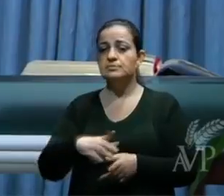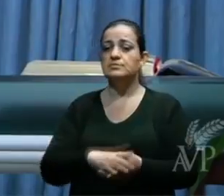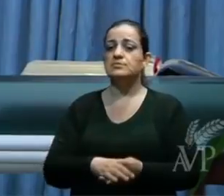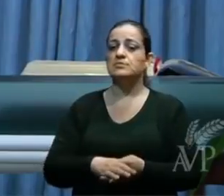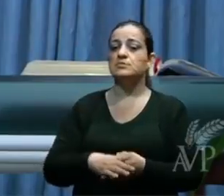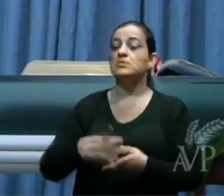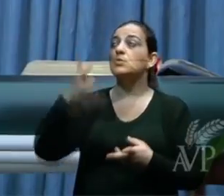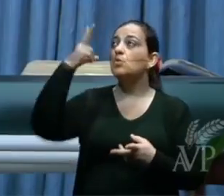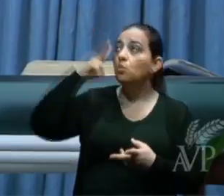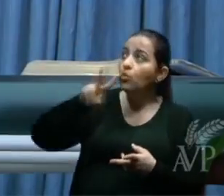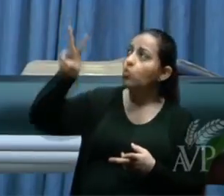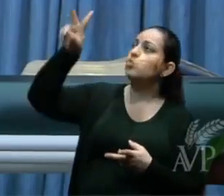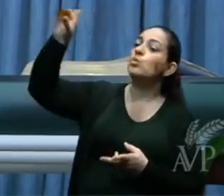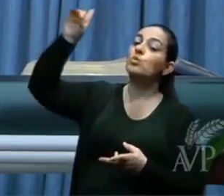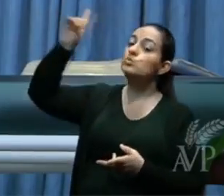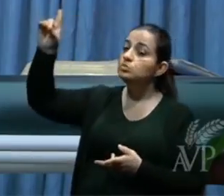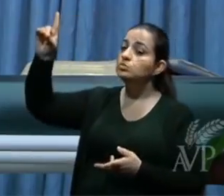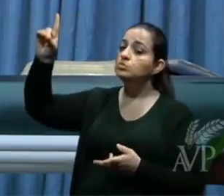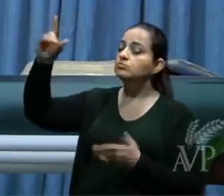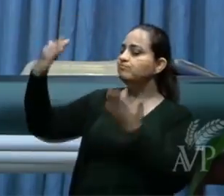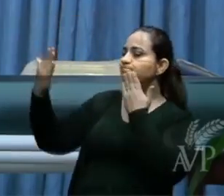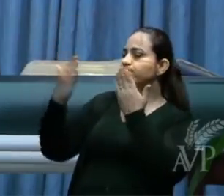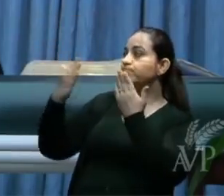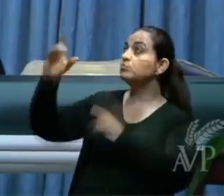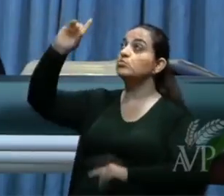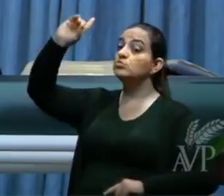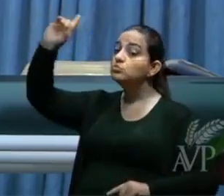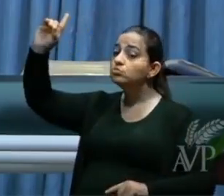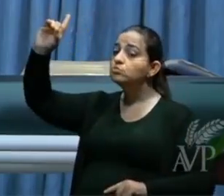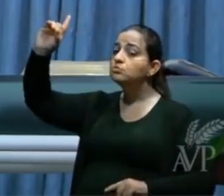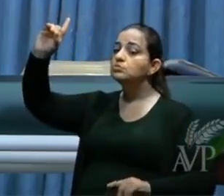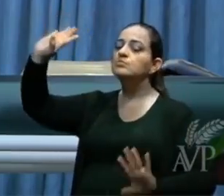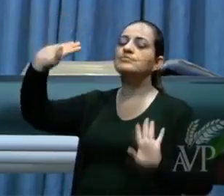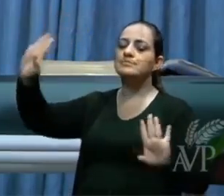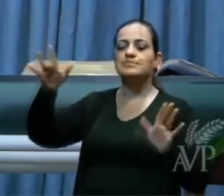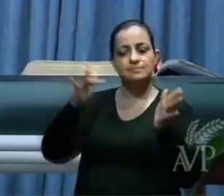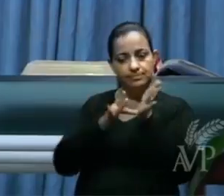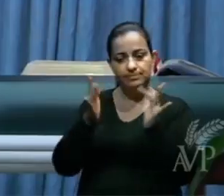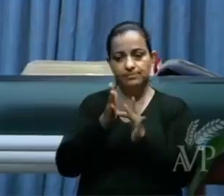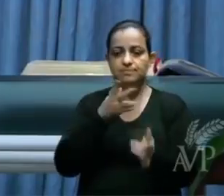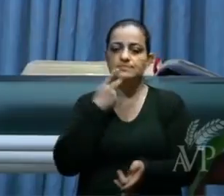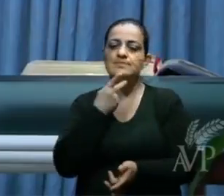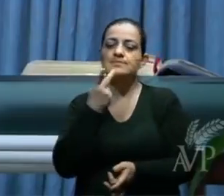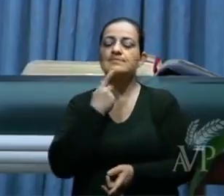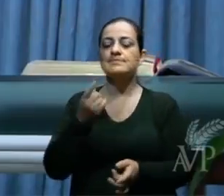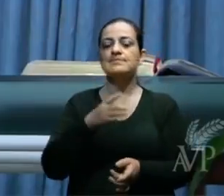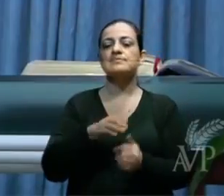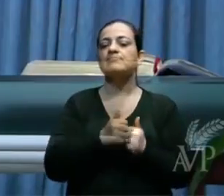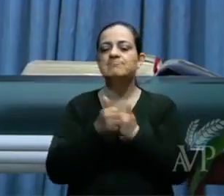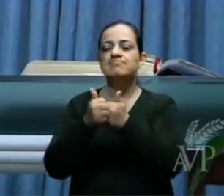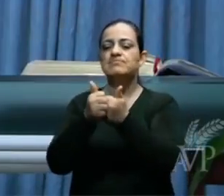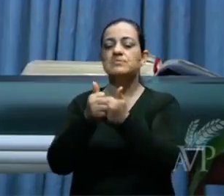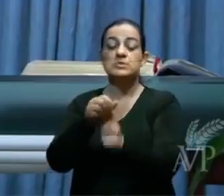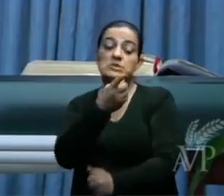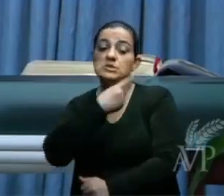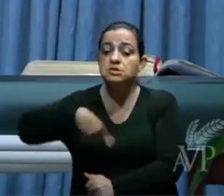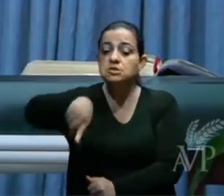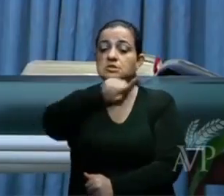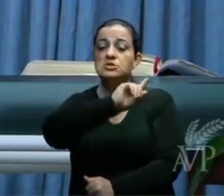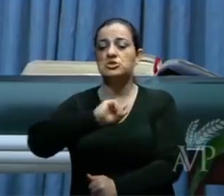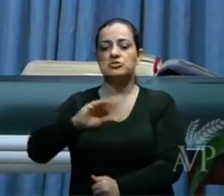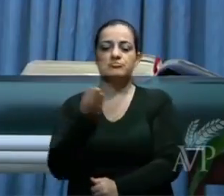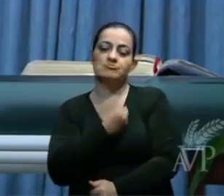olhem em relação a deus quer dizer jesus estava dizendo para os seus de simplórias se vocês não